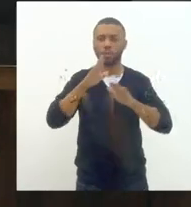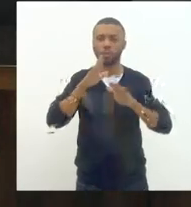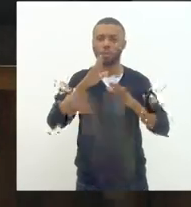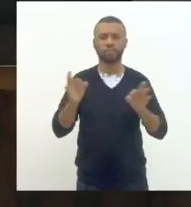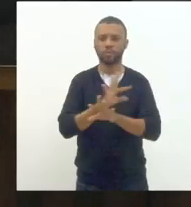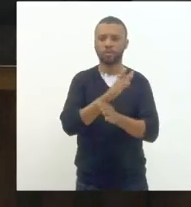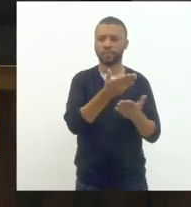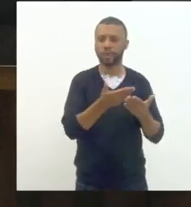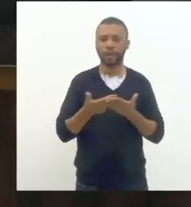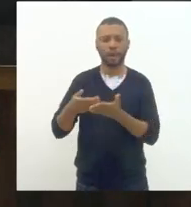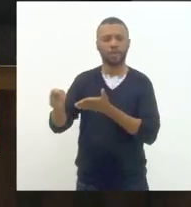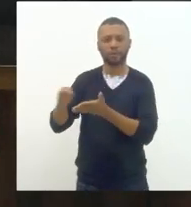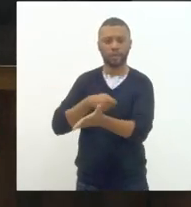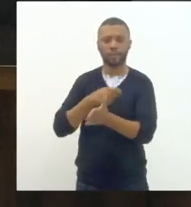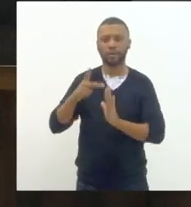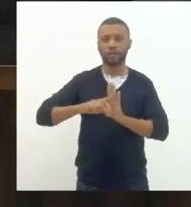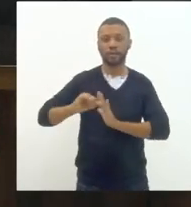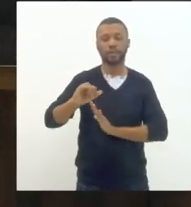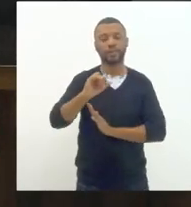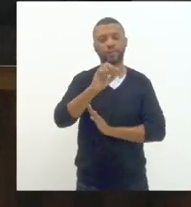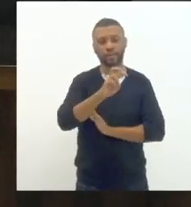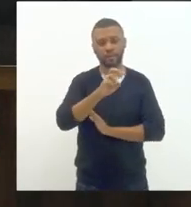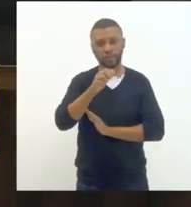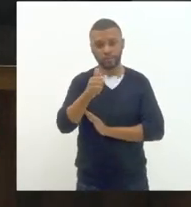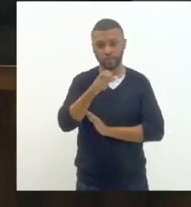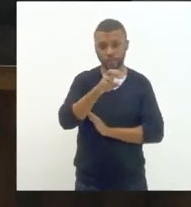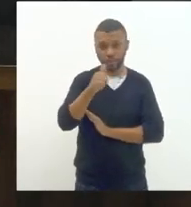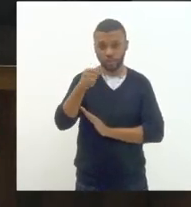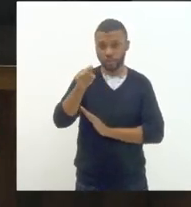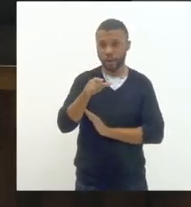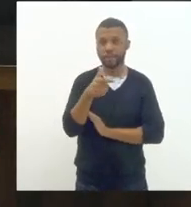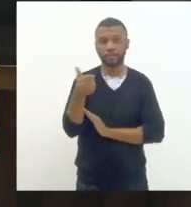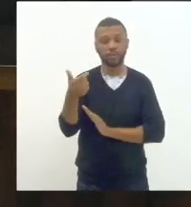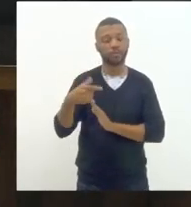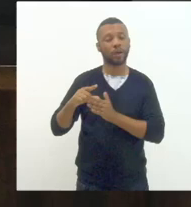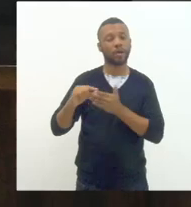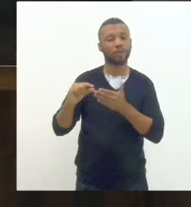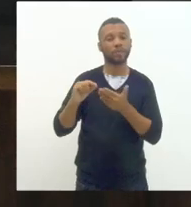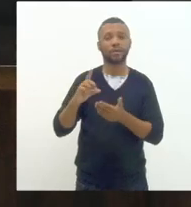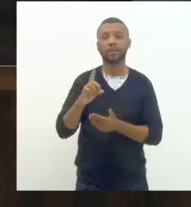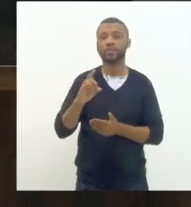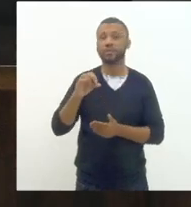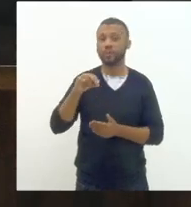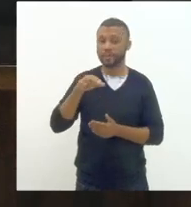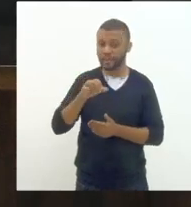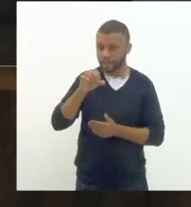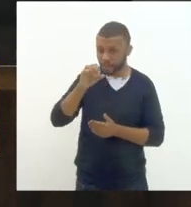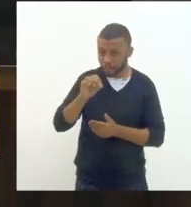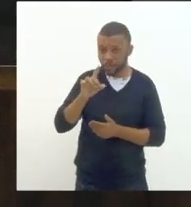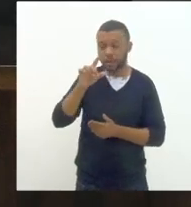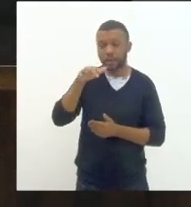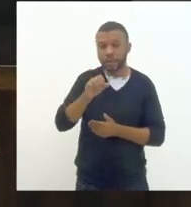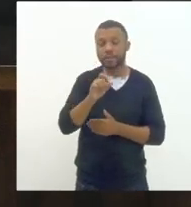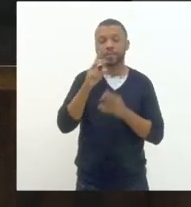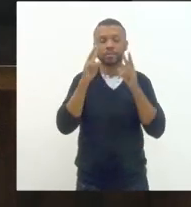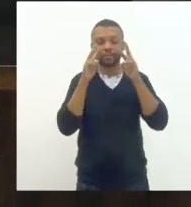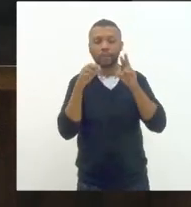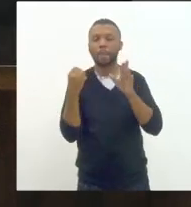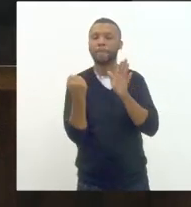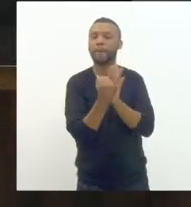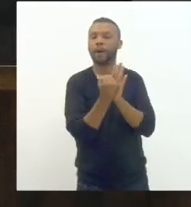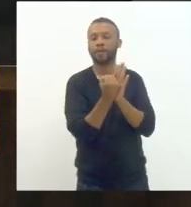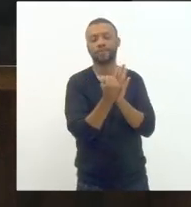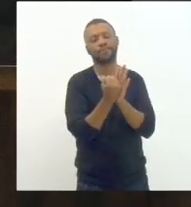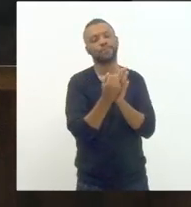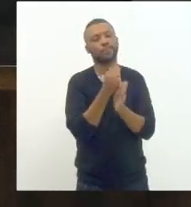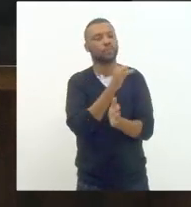autógrafo. Projeto de lei 5151 de 21, de autoria do deputado Dionísio Lins, que considera patrimônio material do Estado do Rio de